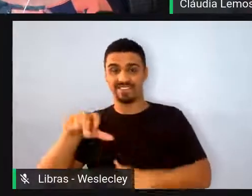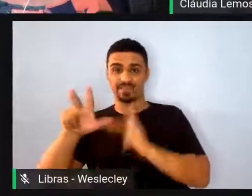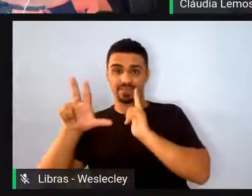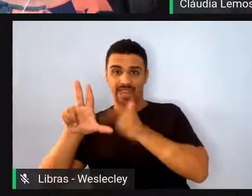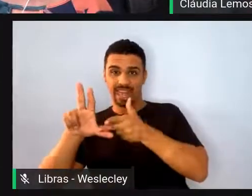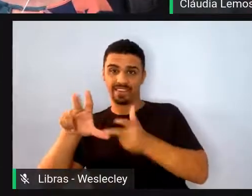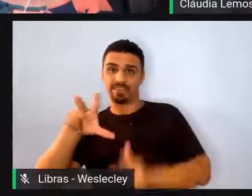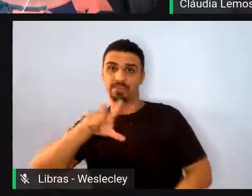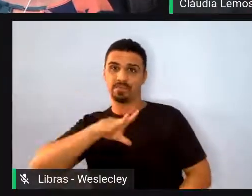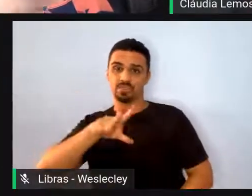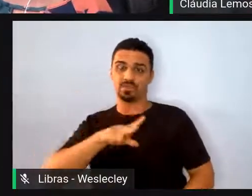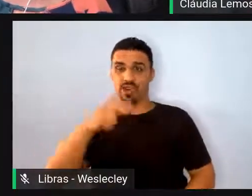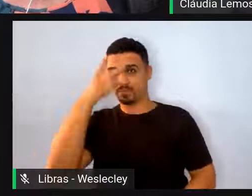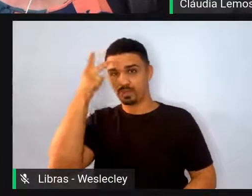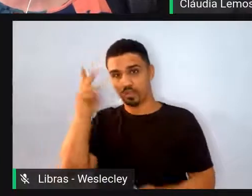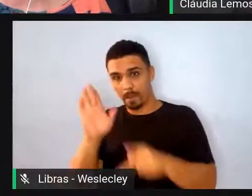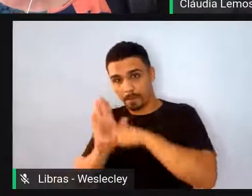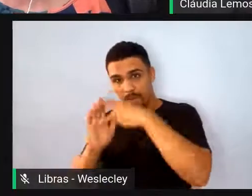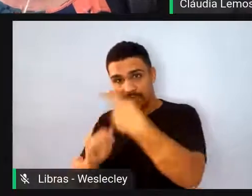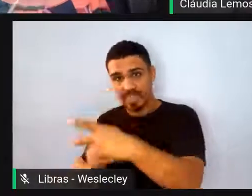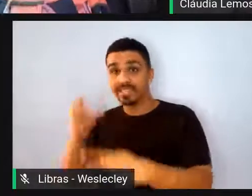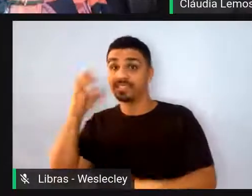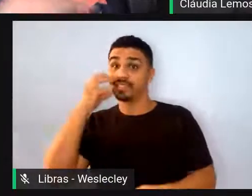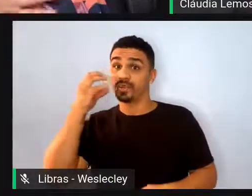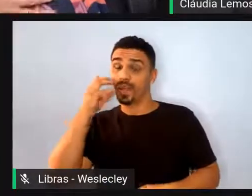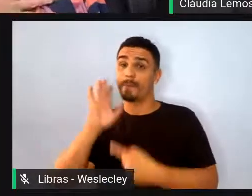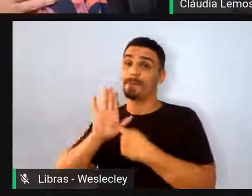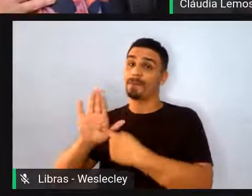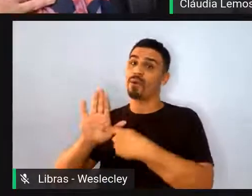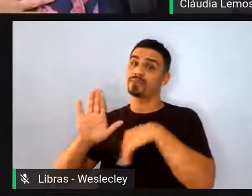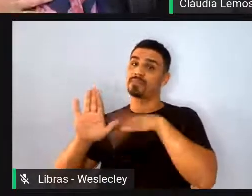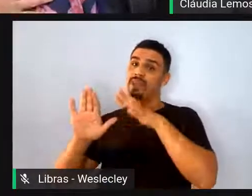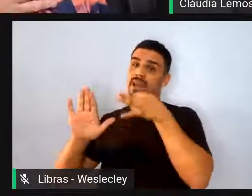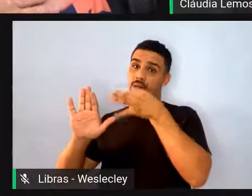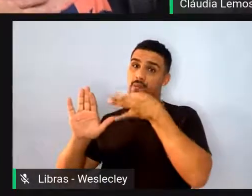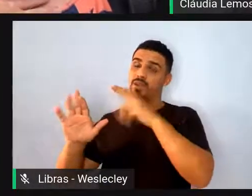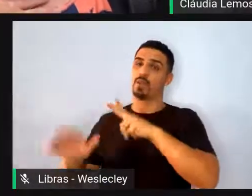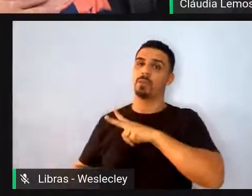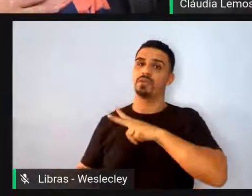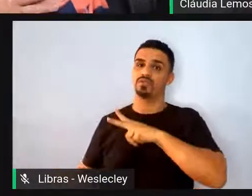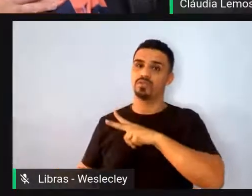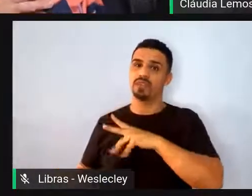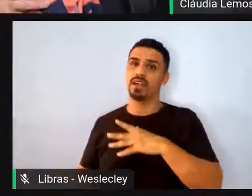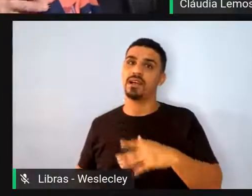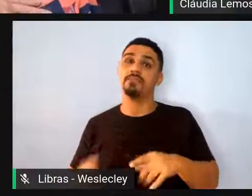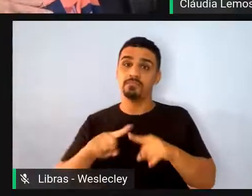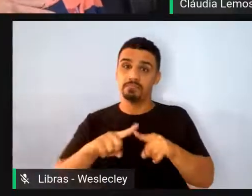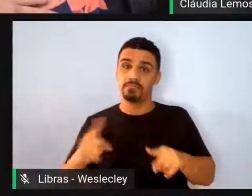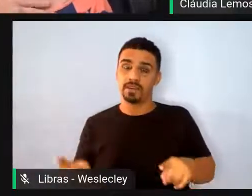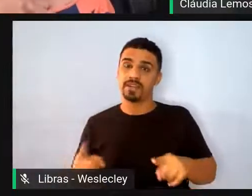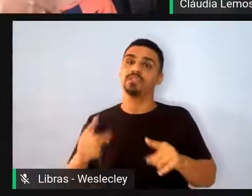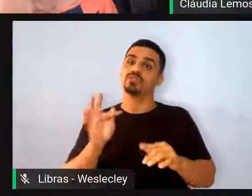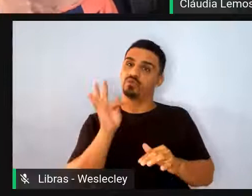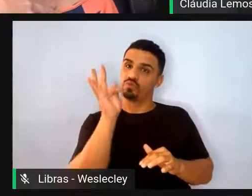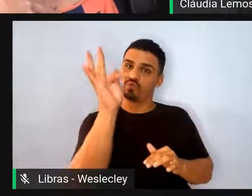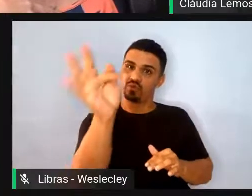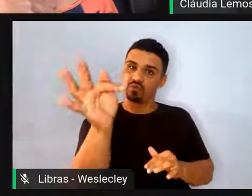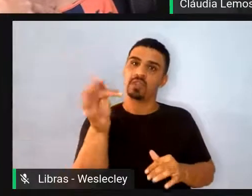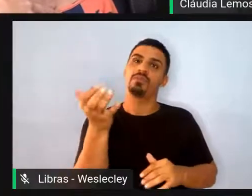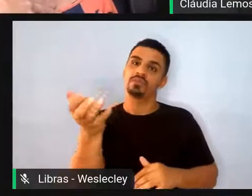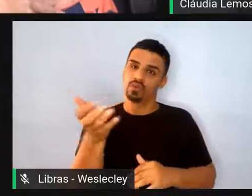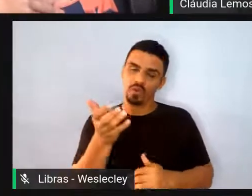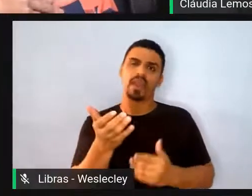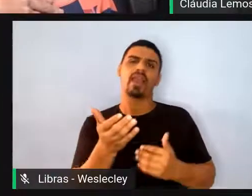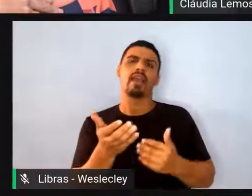sem o contraponto que é oferecido nas transmissões oficiais. Eu, particularmente, estou super afim de estudar isso em próximos